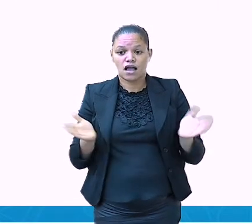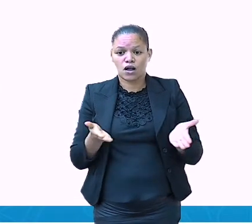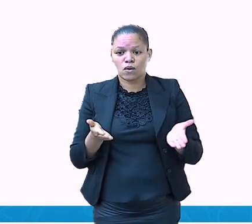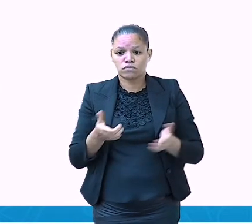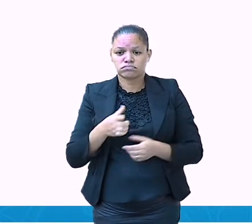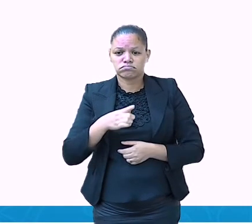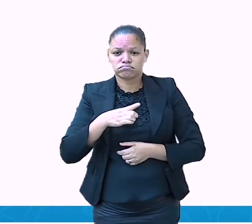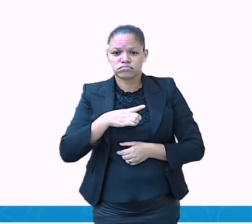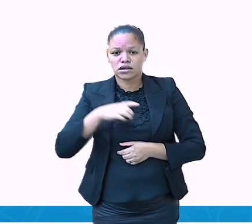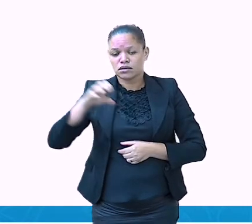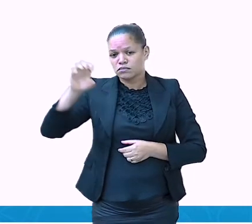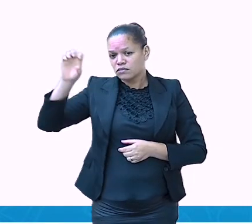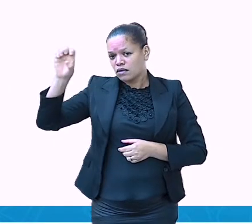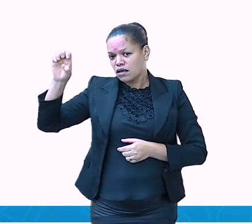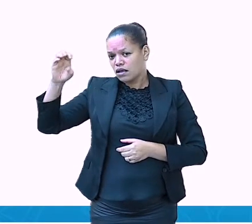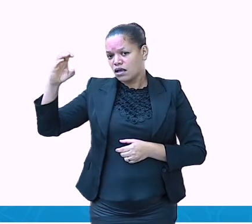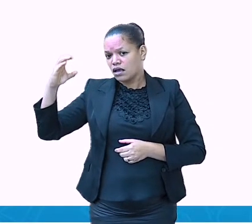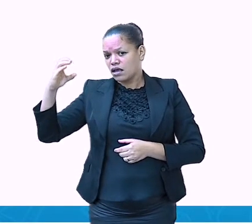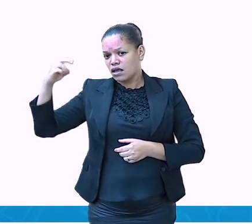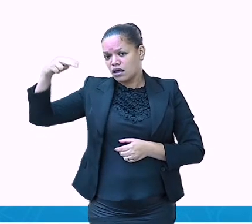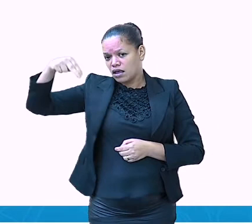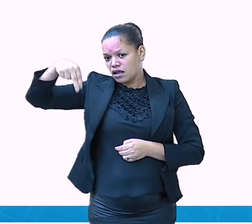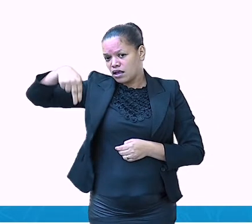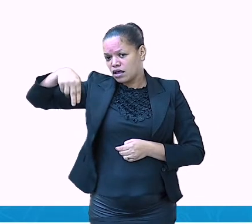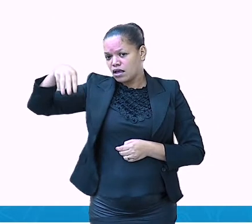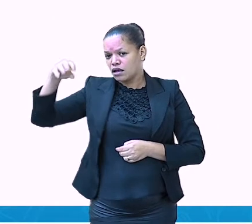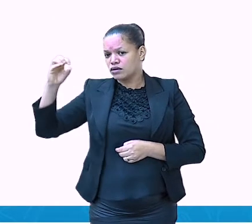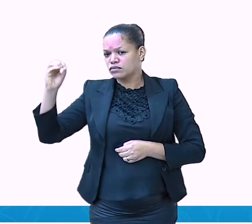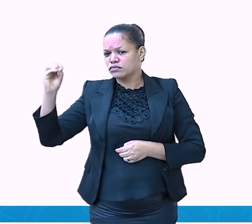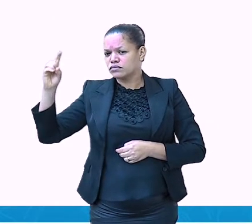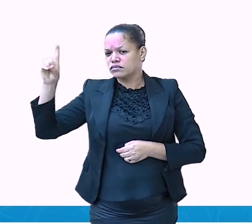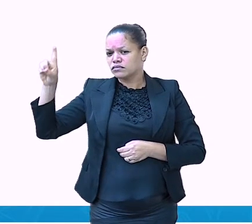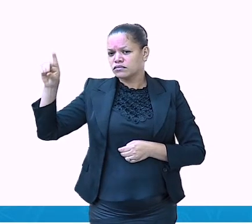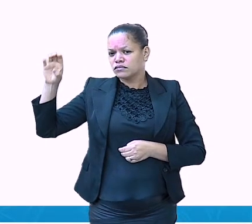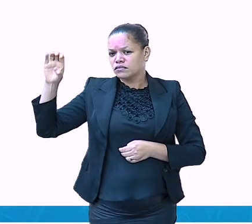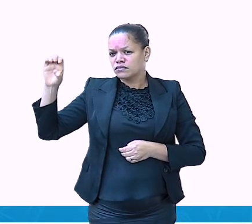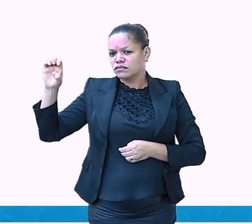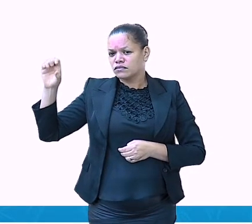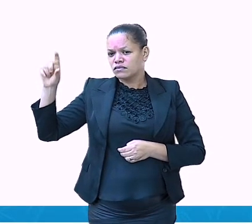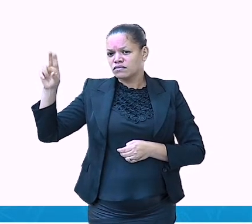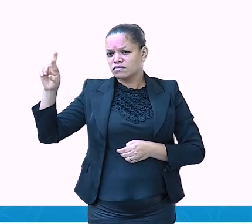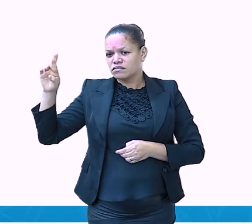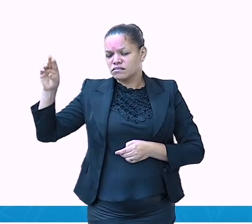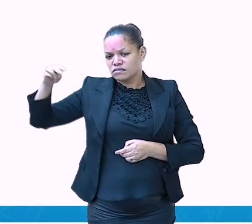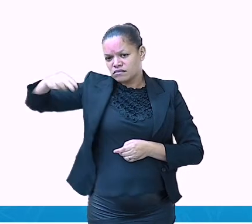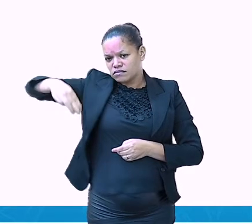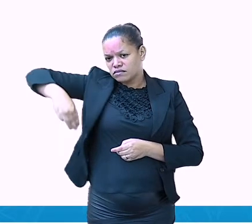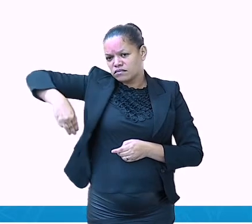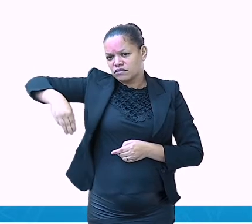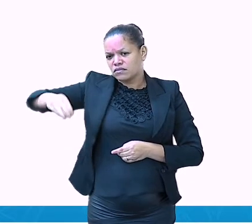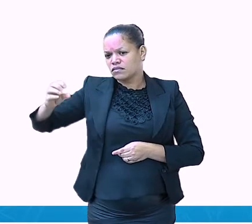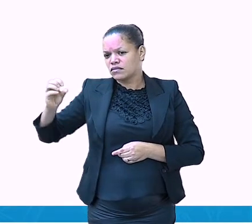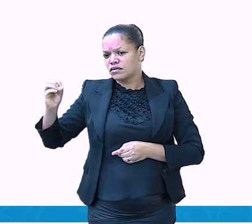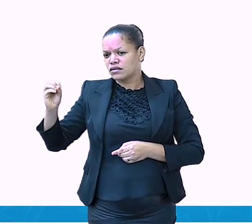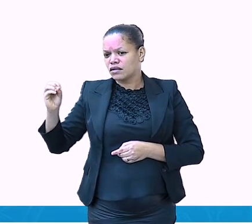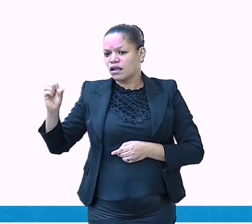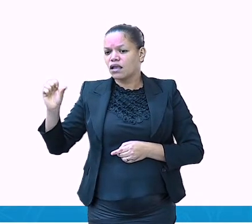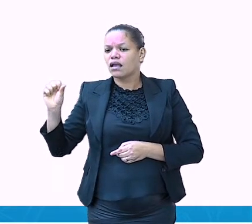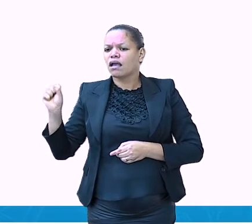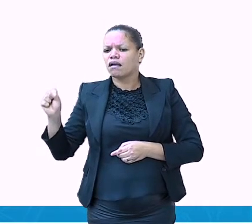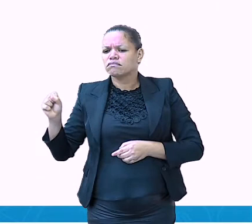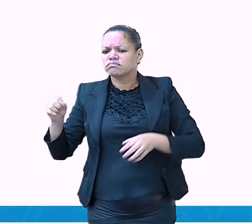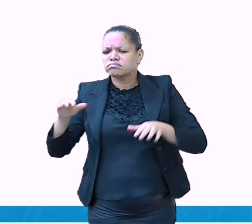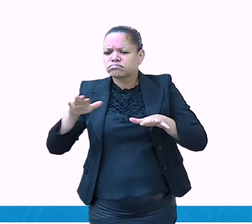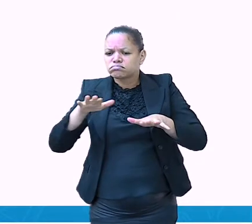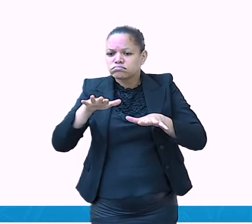Temos também os equinodermos. Esses animais, eles se movimentam bem